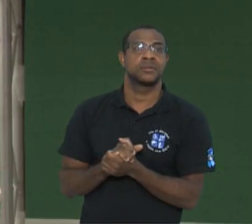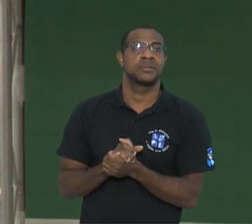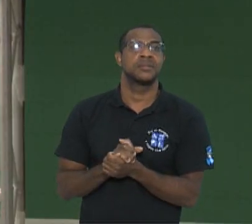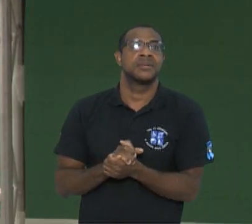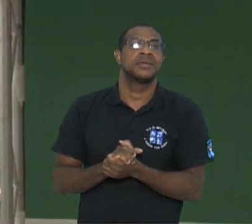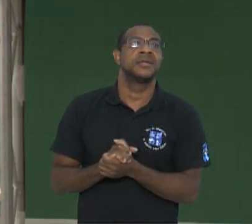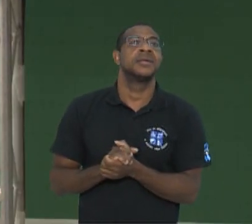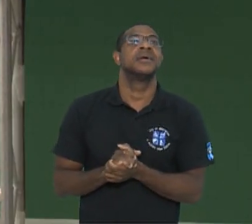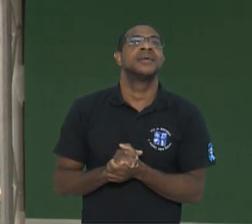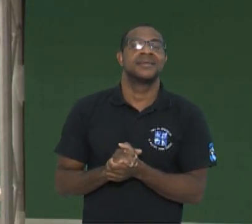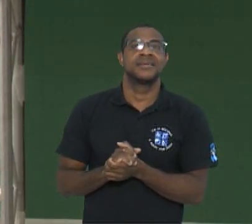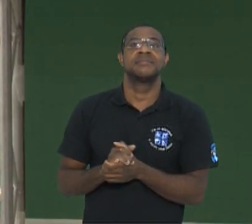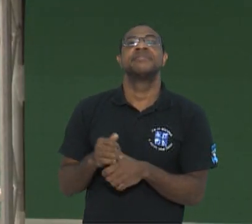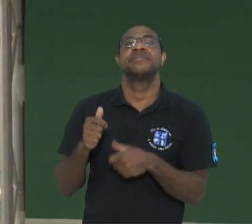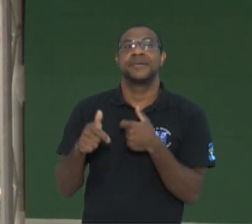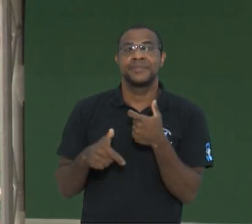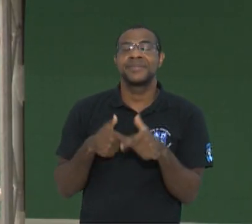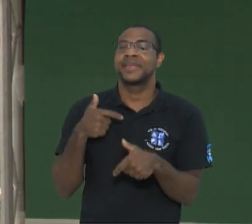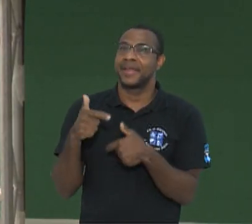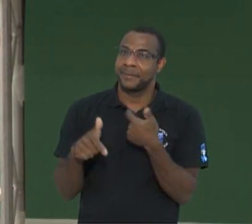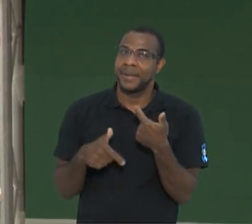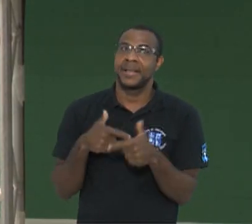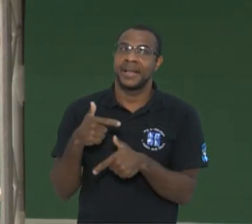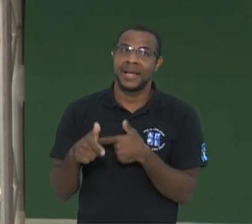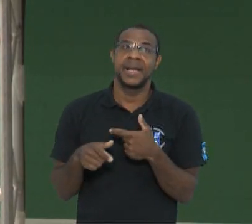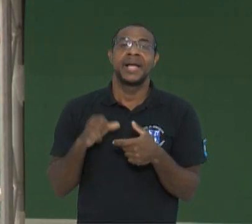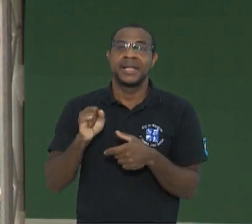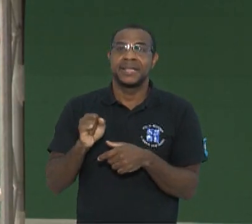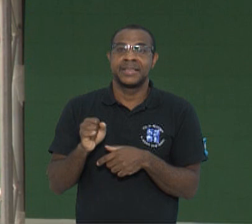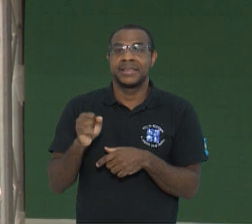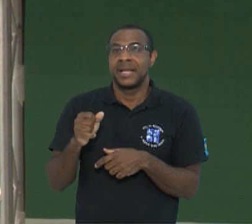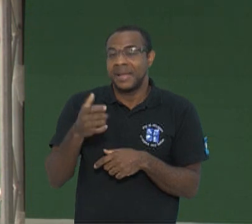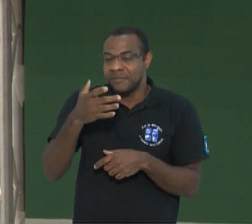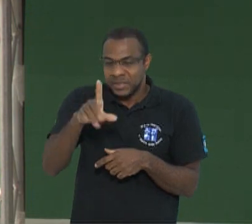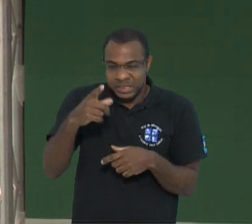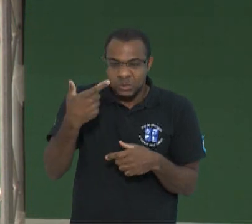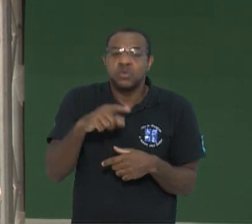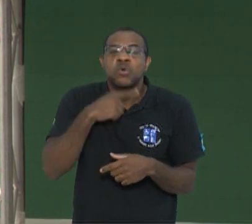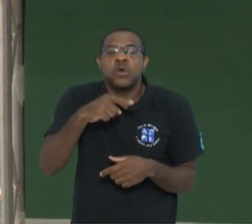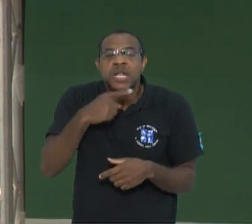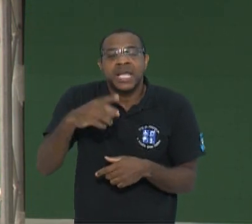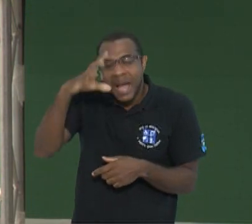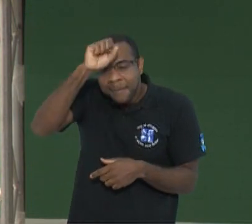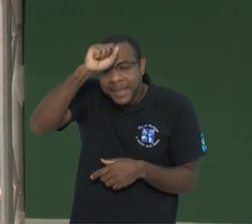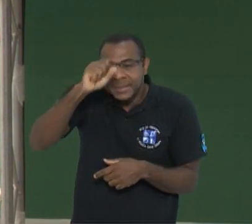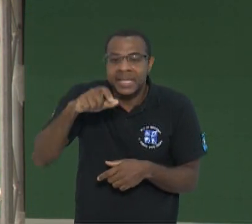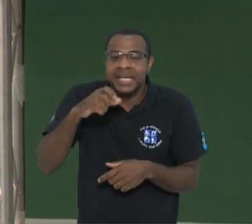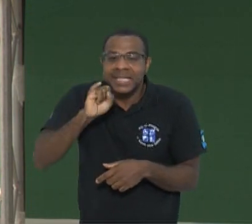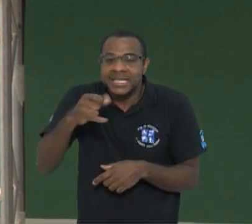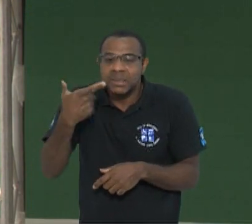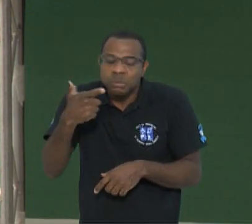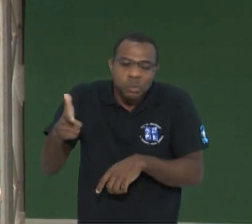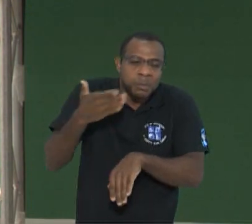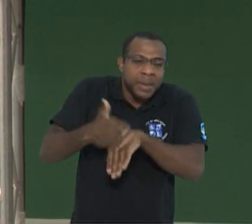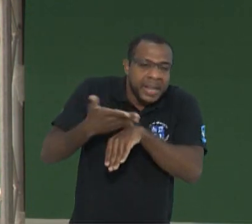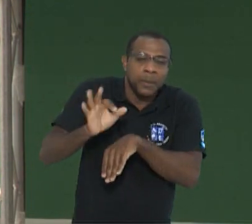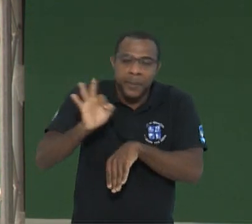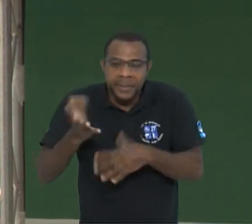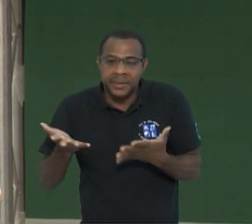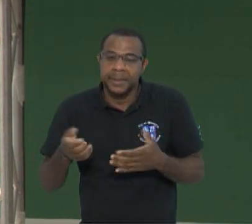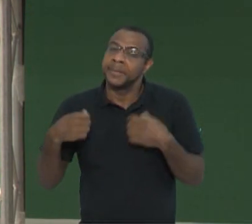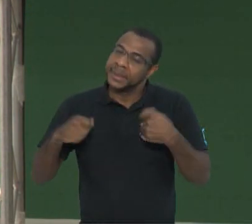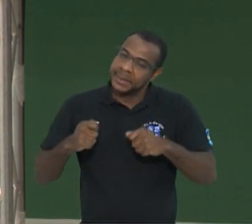trabalhar, né, porque ninguém aprende sem praticar, tá? Então, sempre que vocês estiverem assistindo as